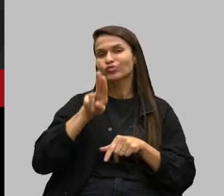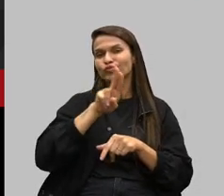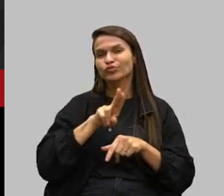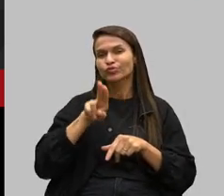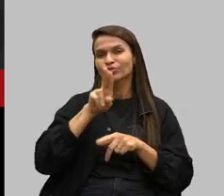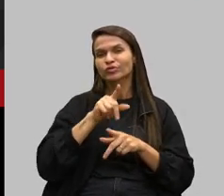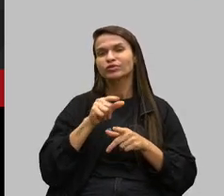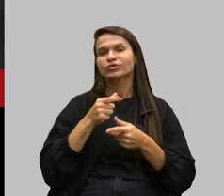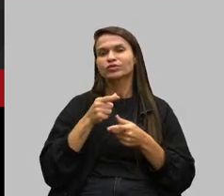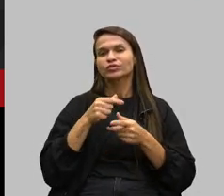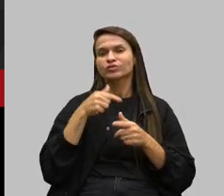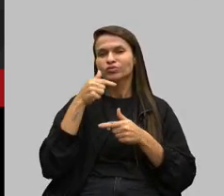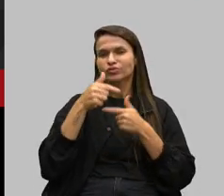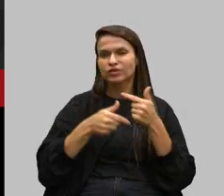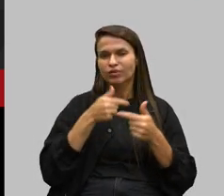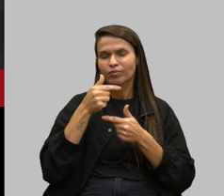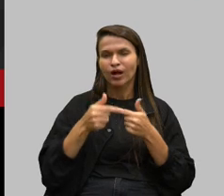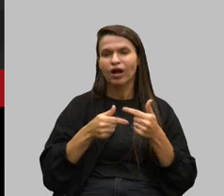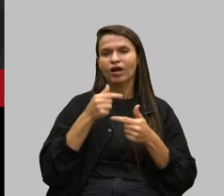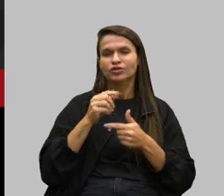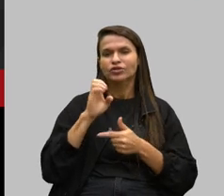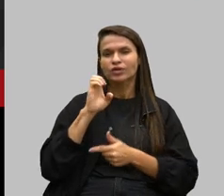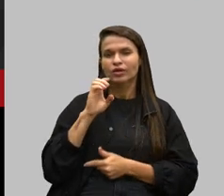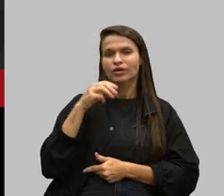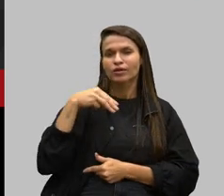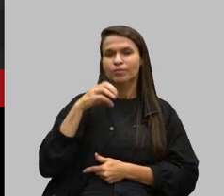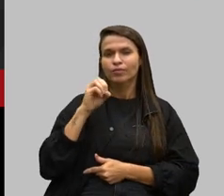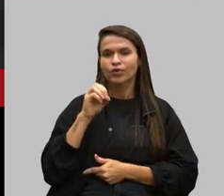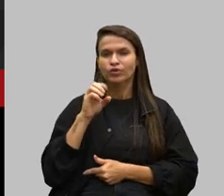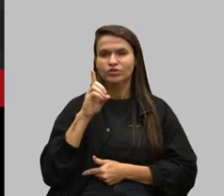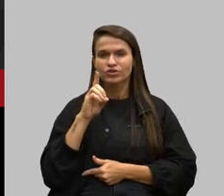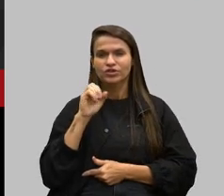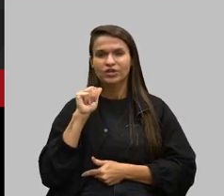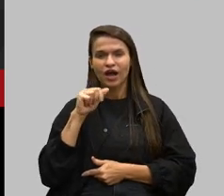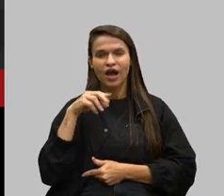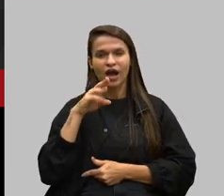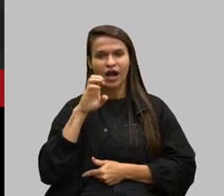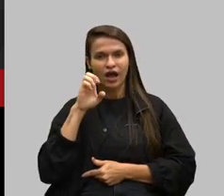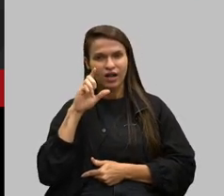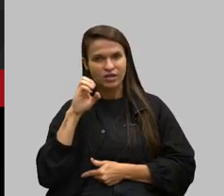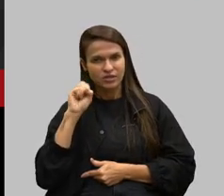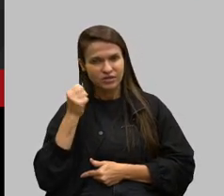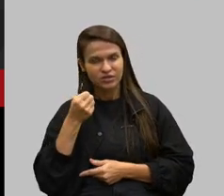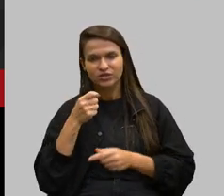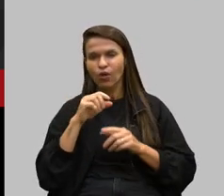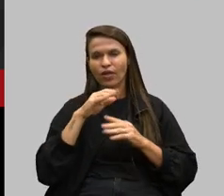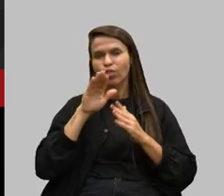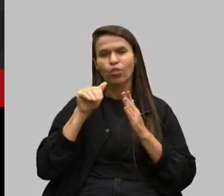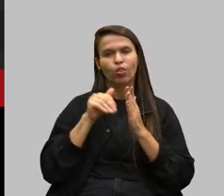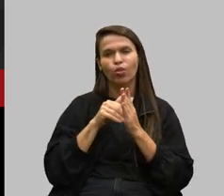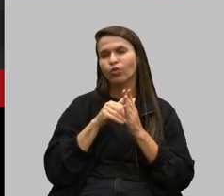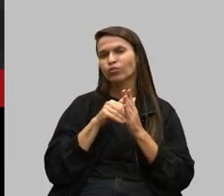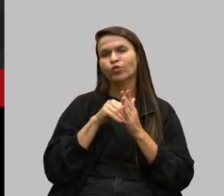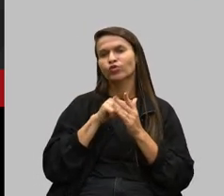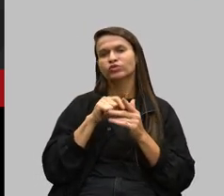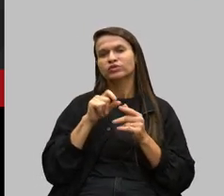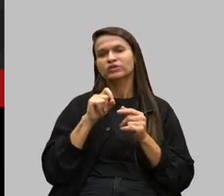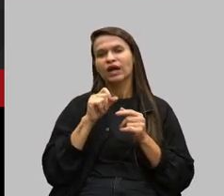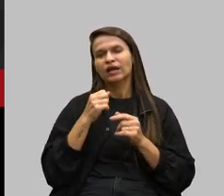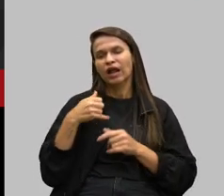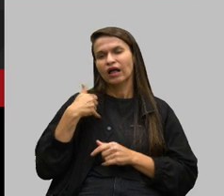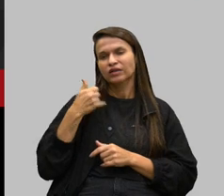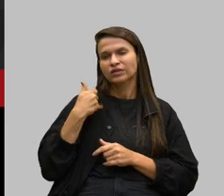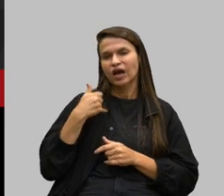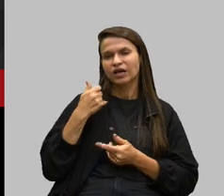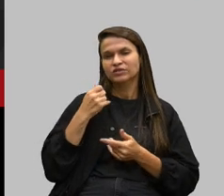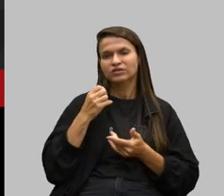hemodiálise não é todo mundo que usa o serviço de tomografia não é todo mundo que tá na idade de se inscrever no trilhas de